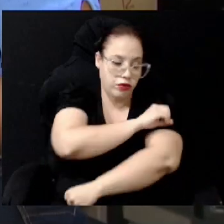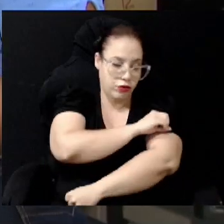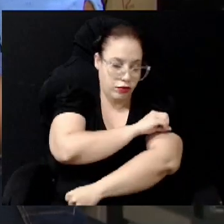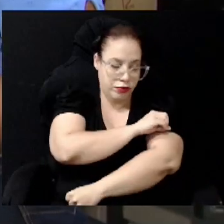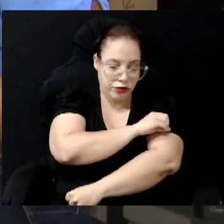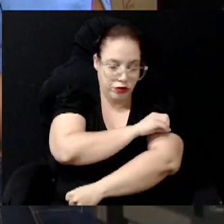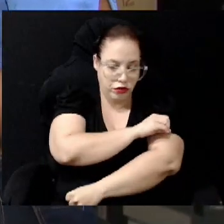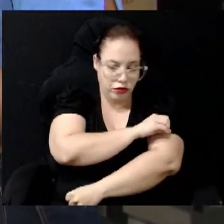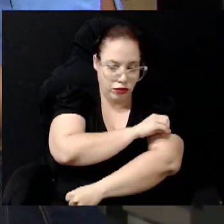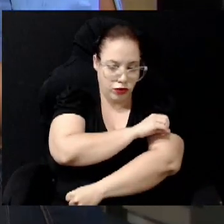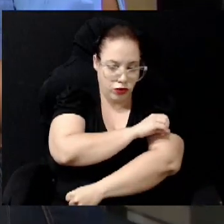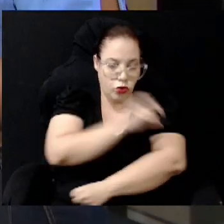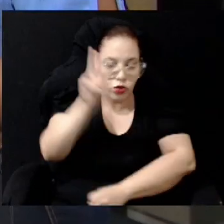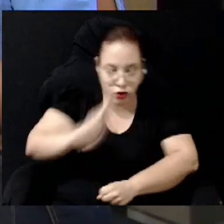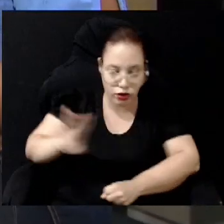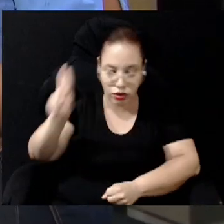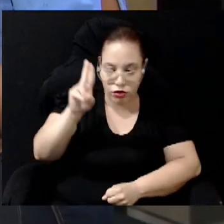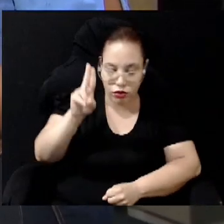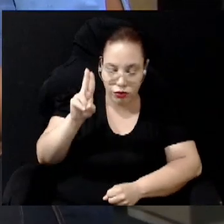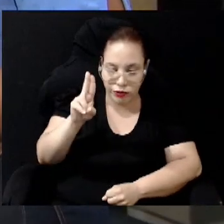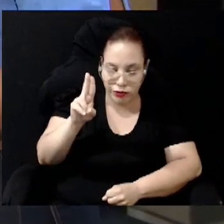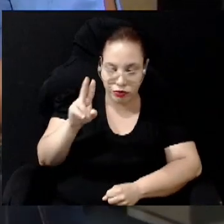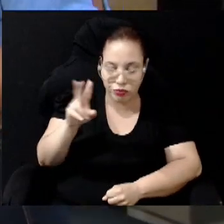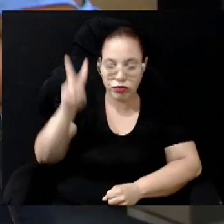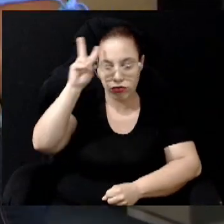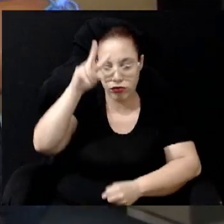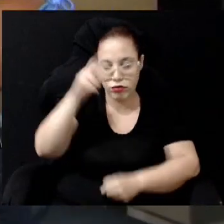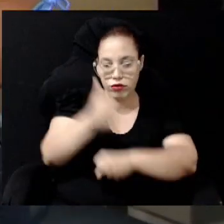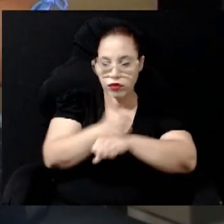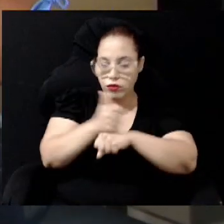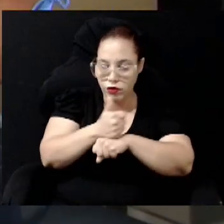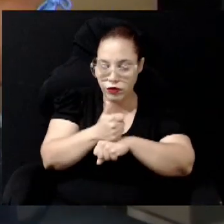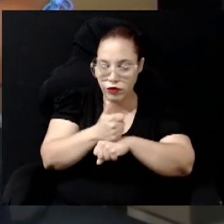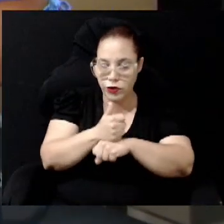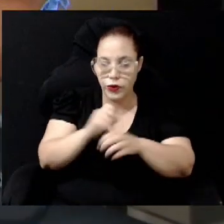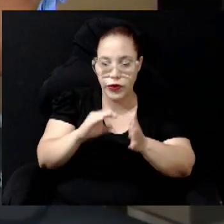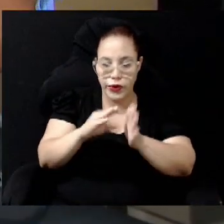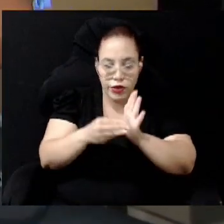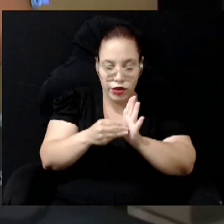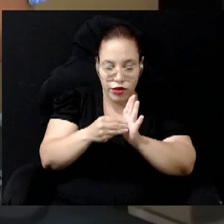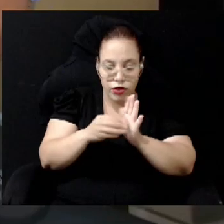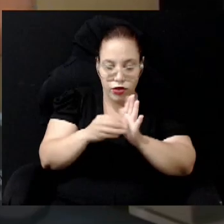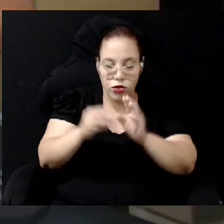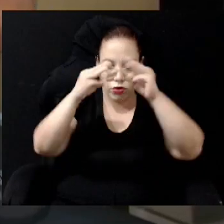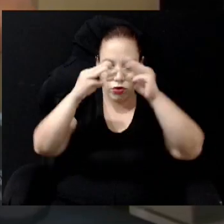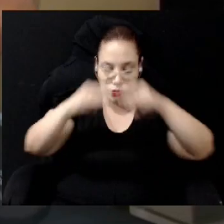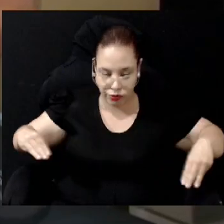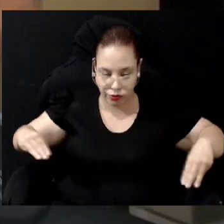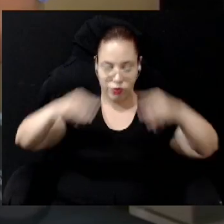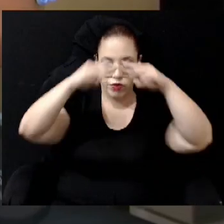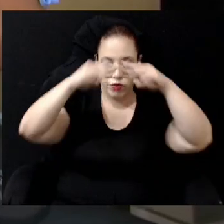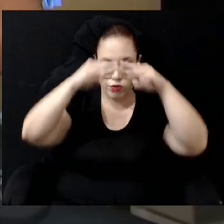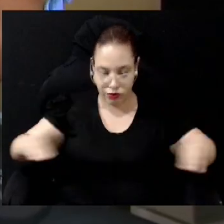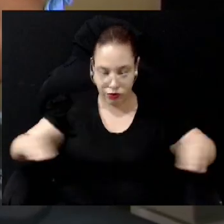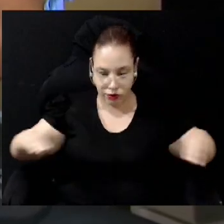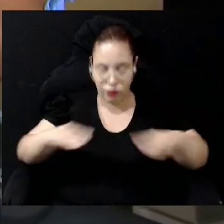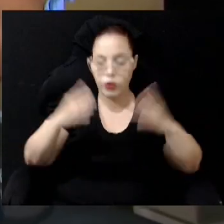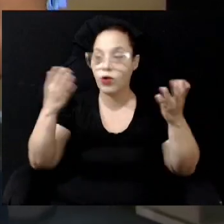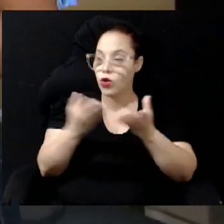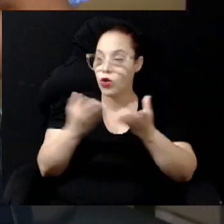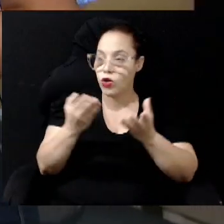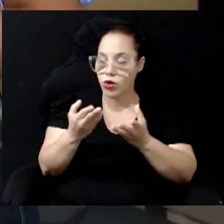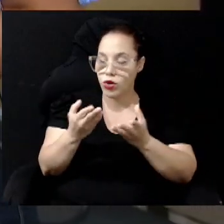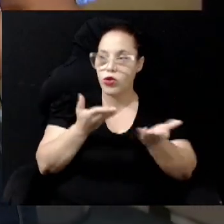universitário, pode ser um historiador que atua num arquivo, em um museu. Hoje a dinâmica